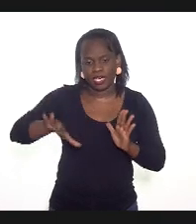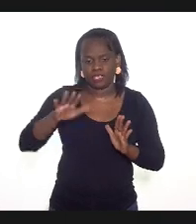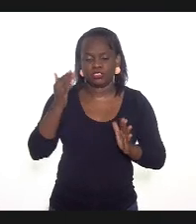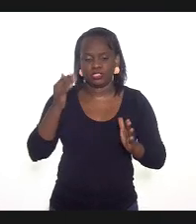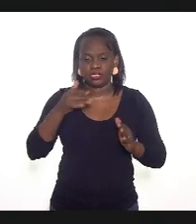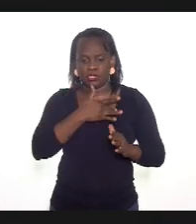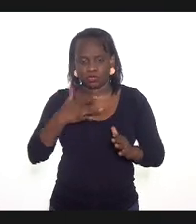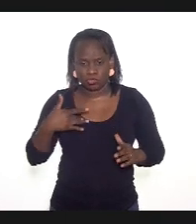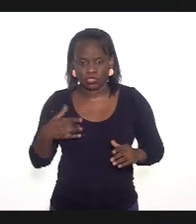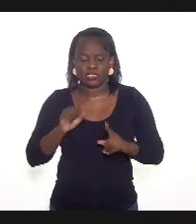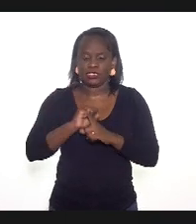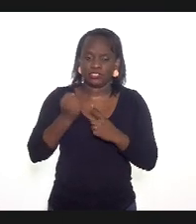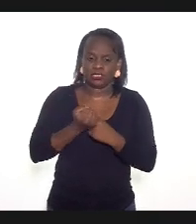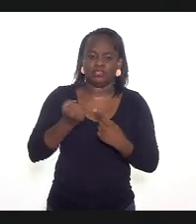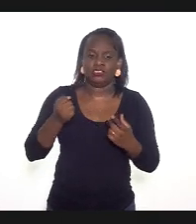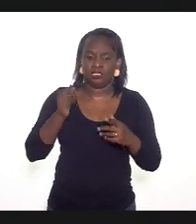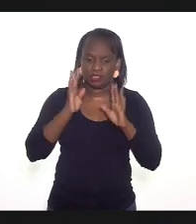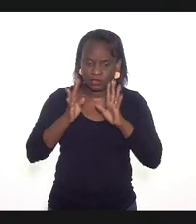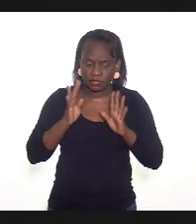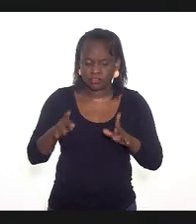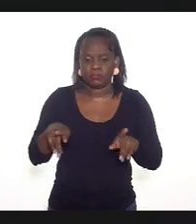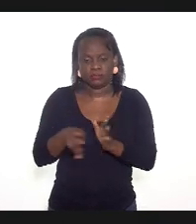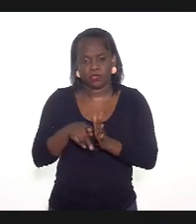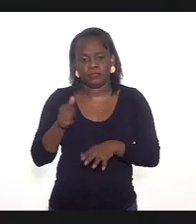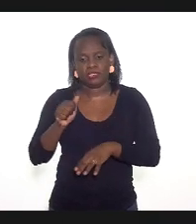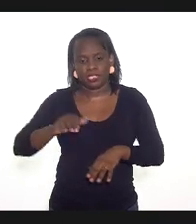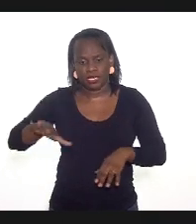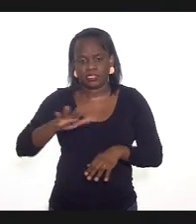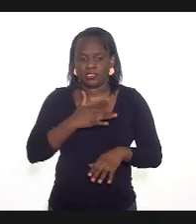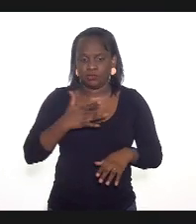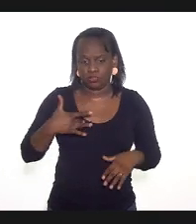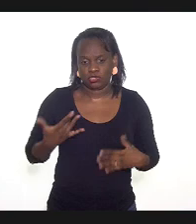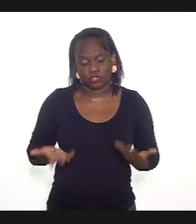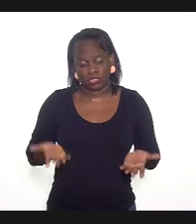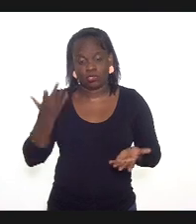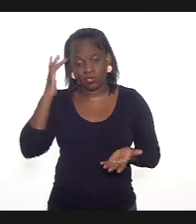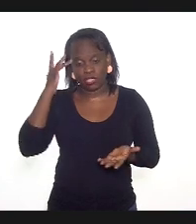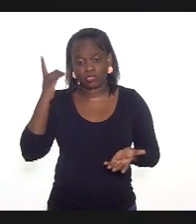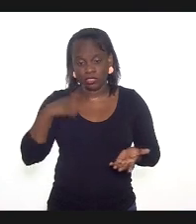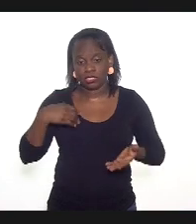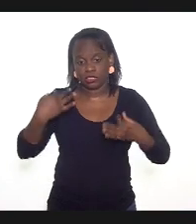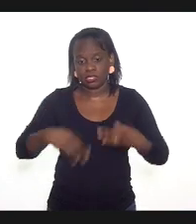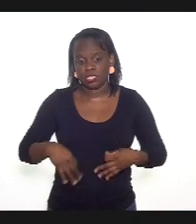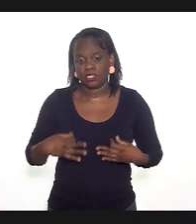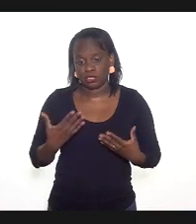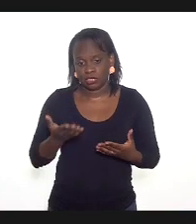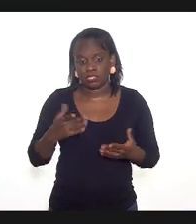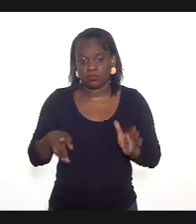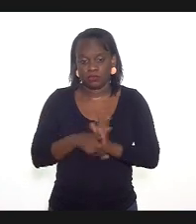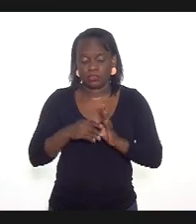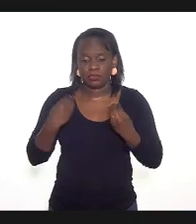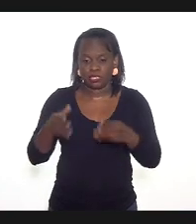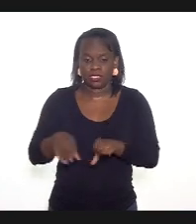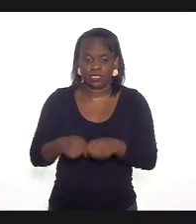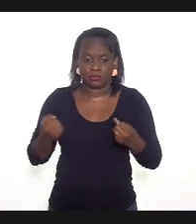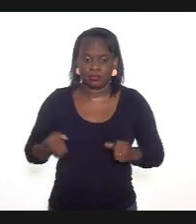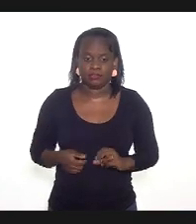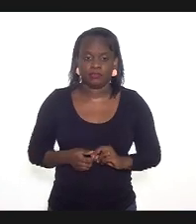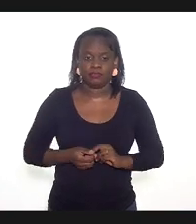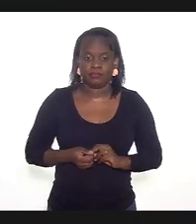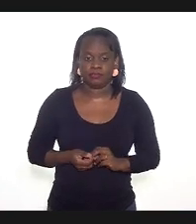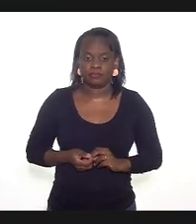assistente social, que é profissional da saúde. Então, acho que está correta aí, né, a questão da prejudicabilidade.